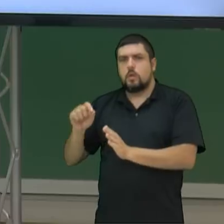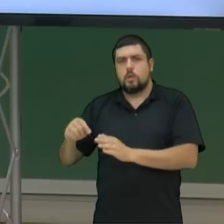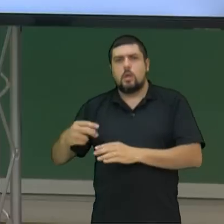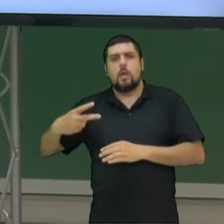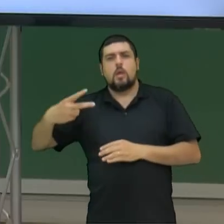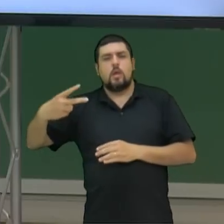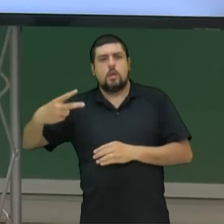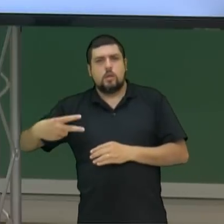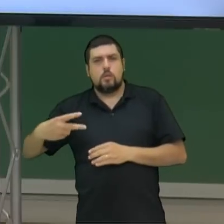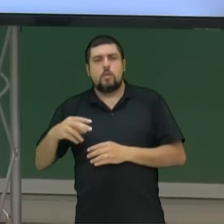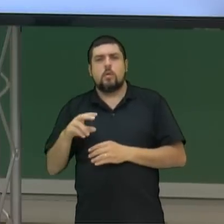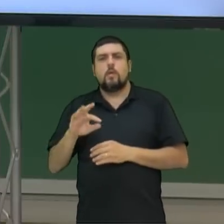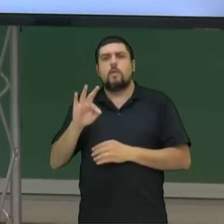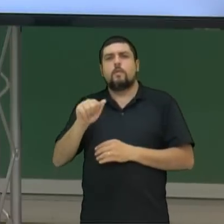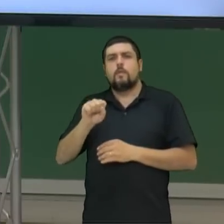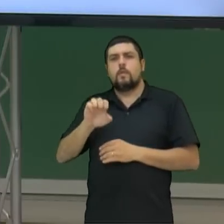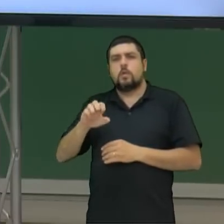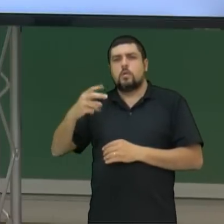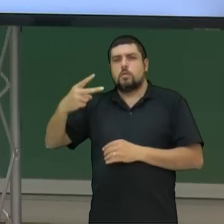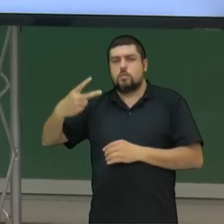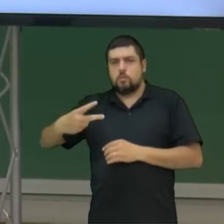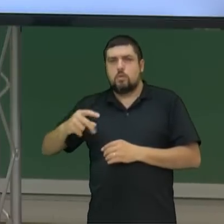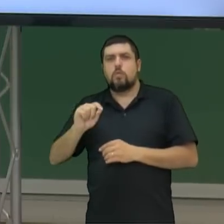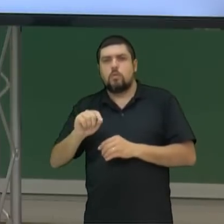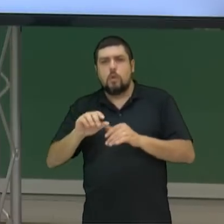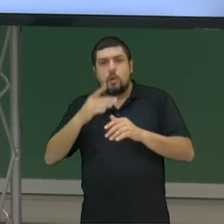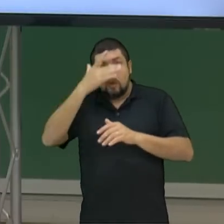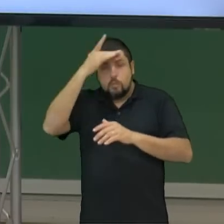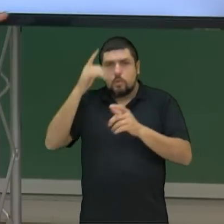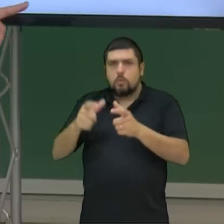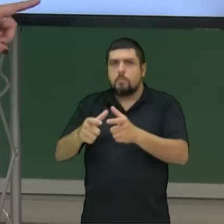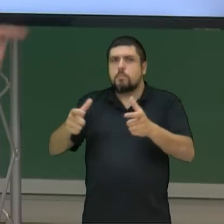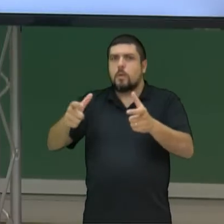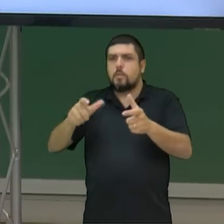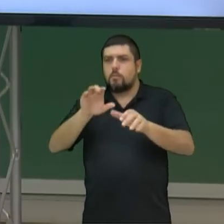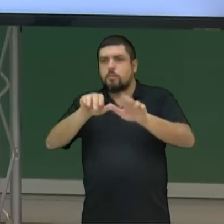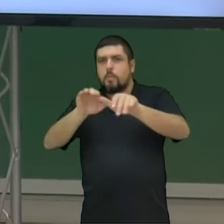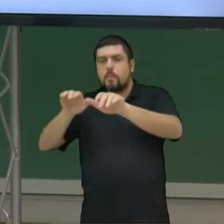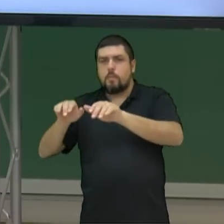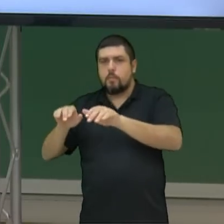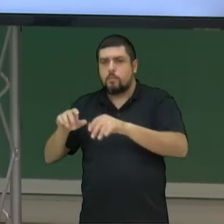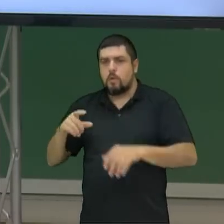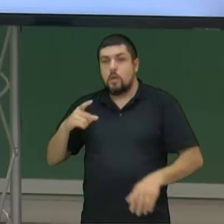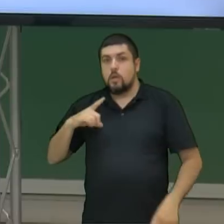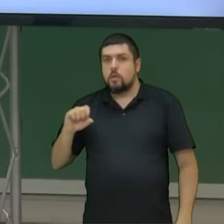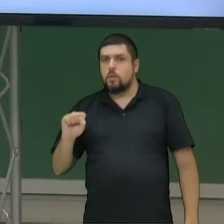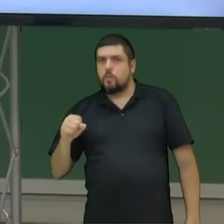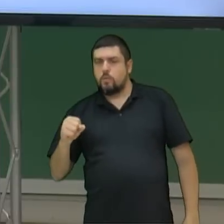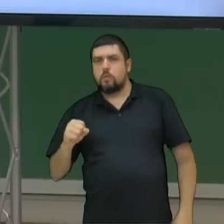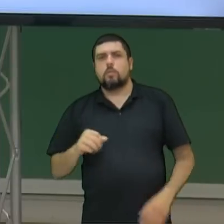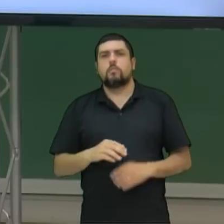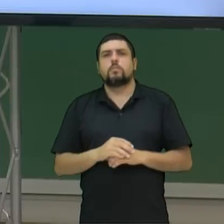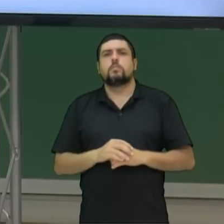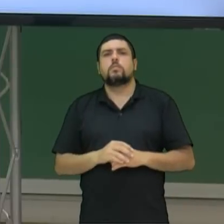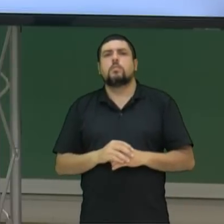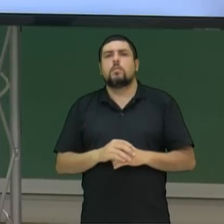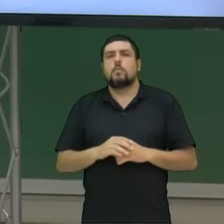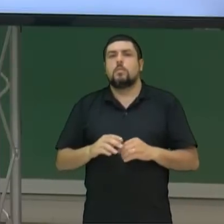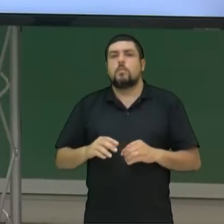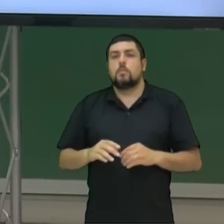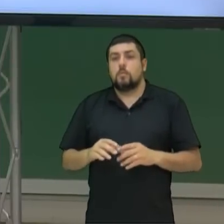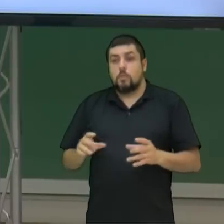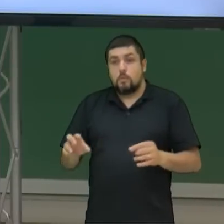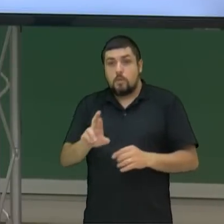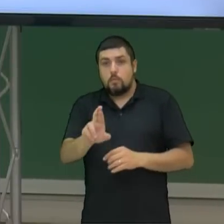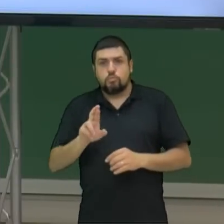2, que pega um pouco mais de pessoas, fazem um teste um pouco maior. Tem 8 vacinas nesse estágio. E daí eles vão para a fase 3,